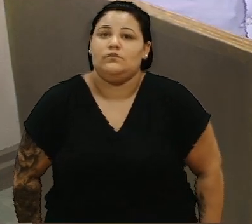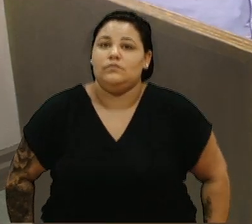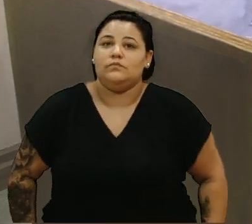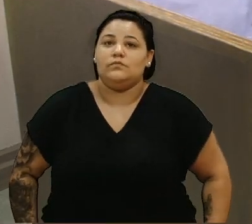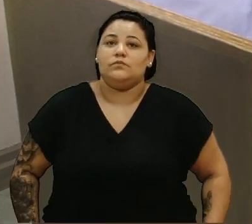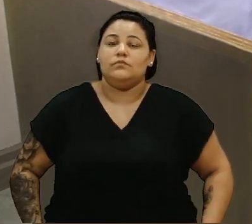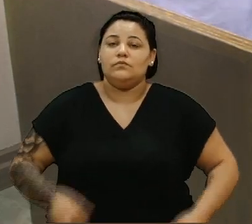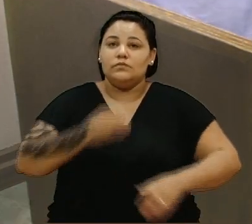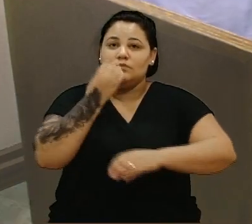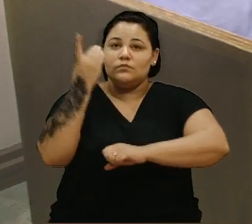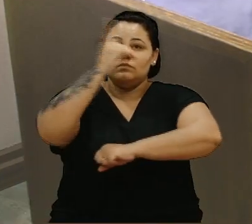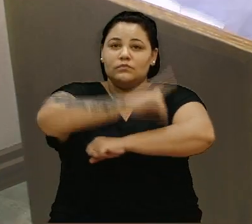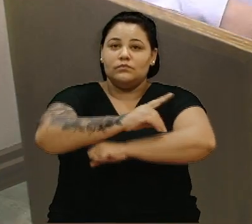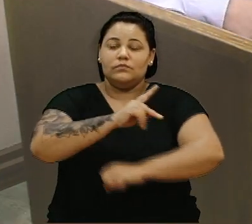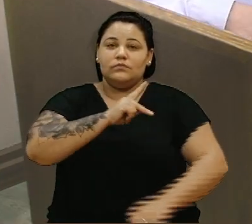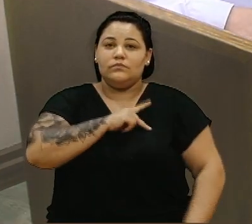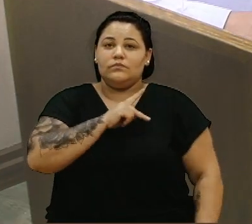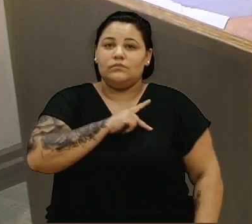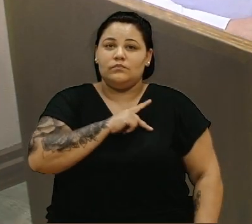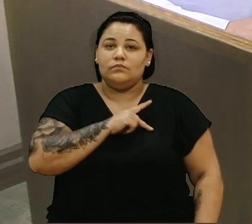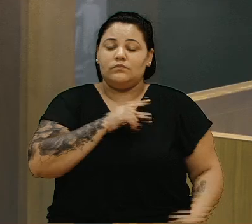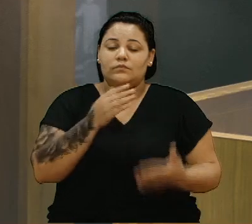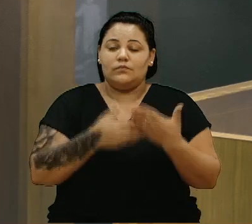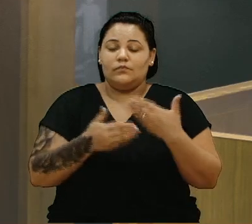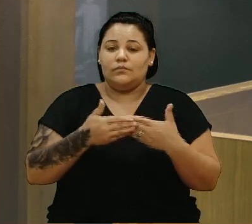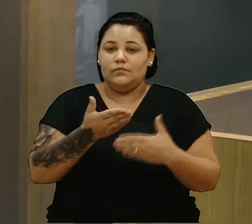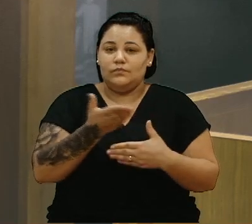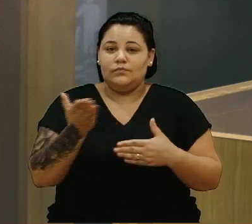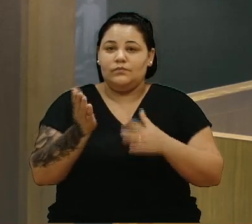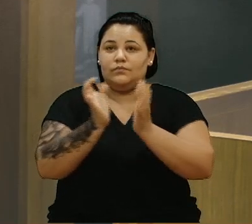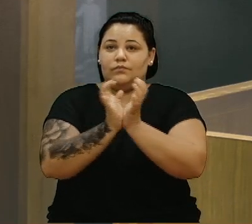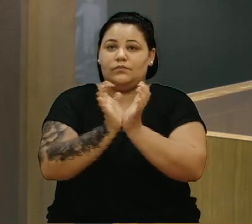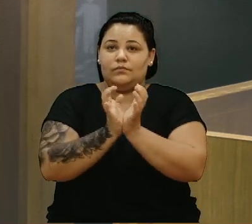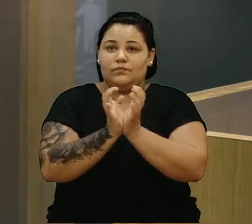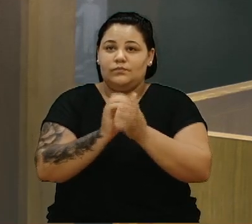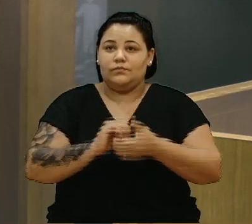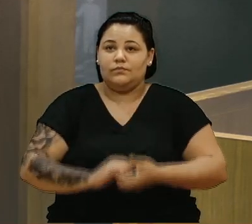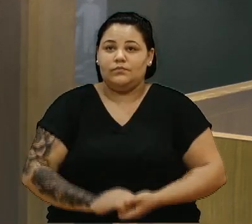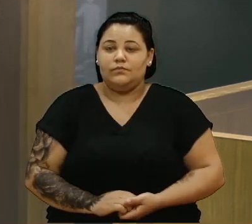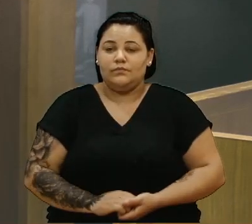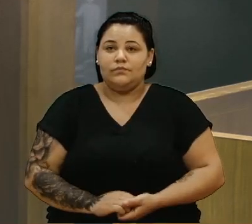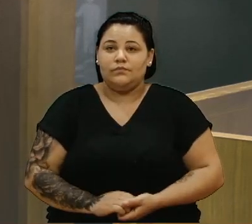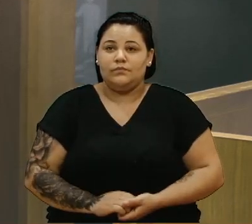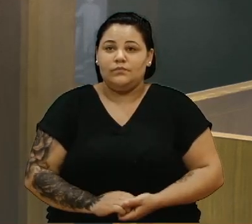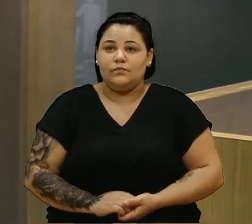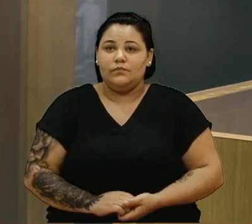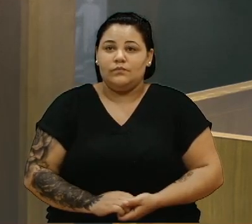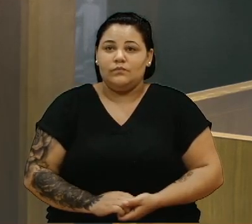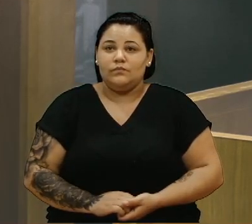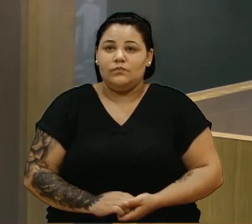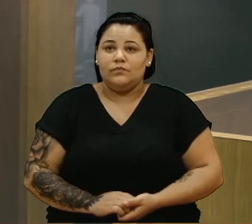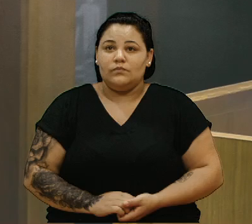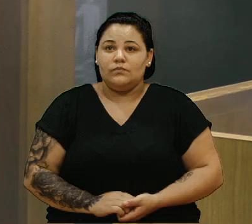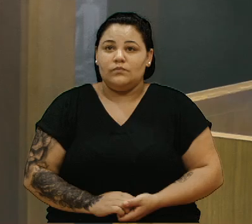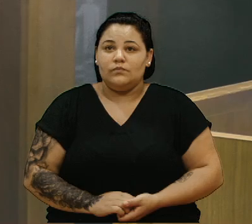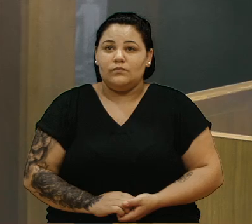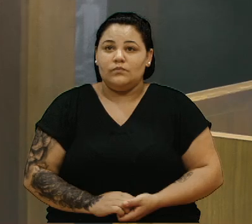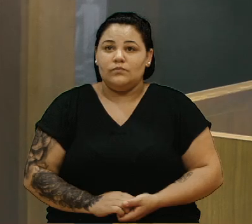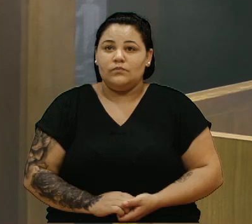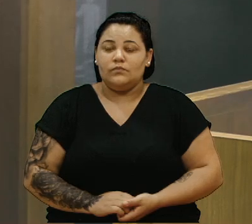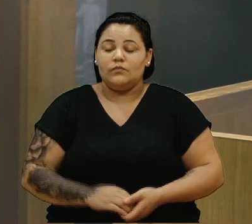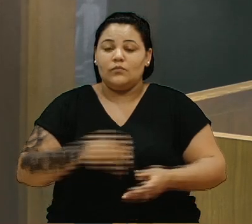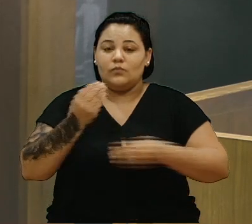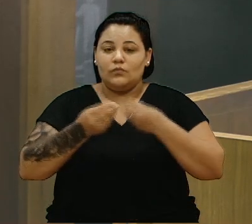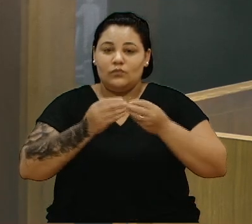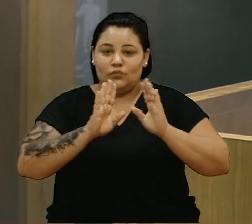Bom dia, presidente, nobres pares e a todos que nos assistem. Como